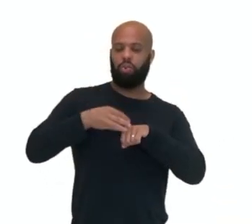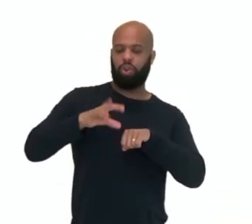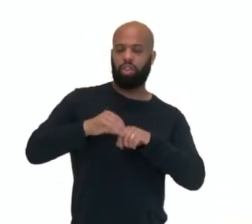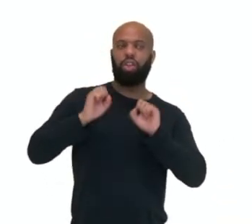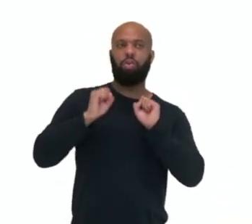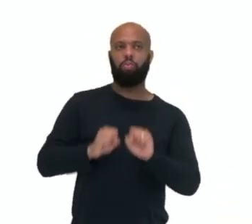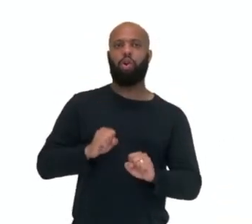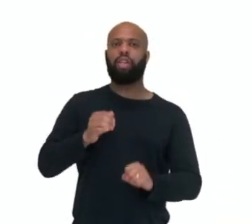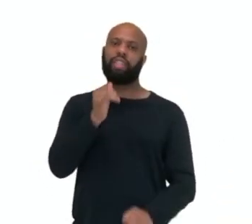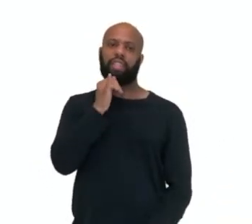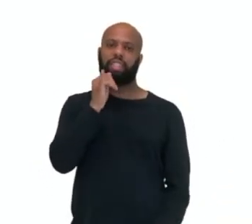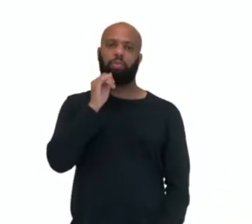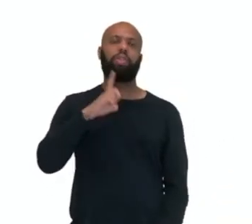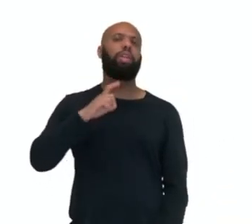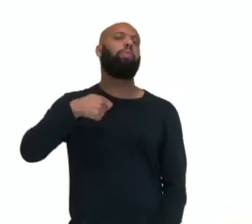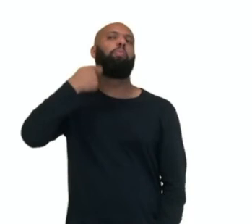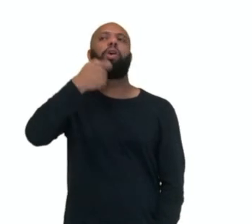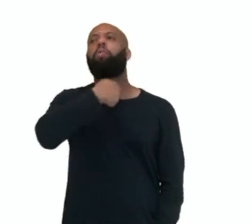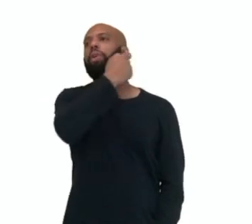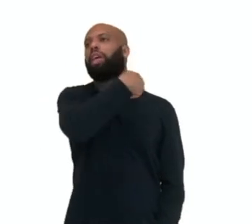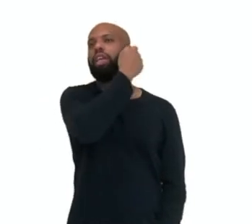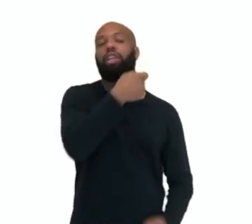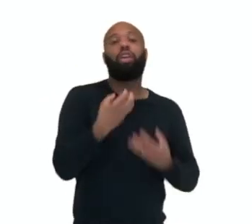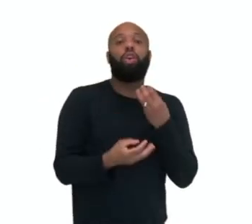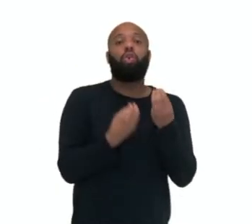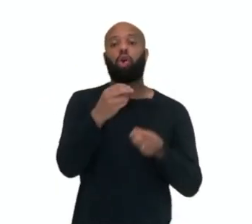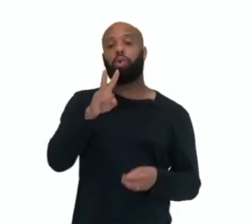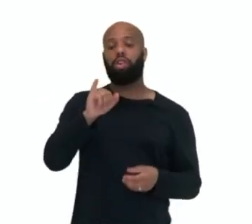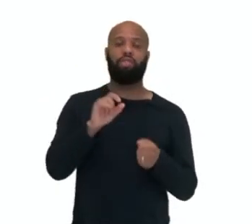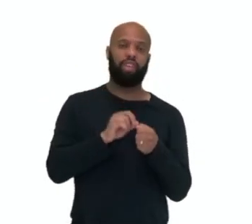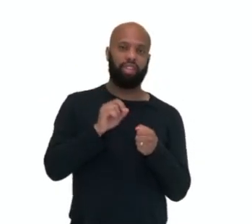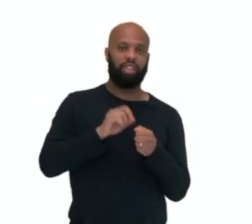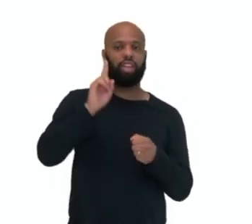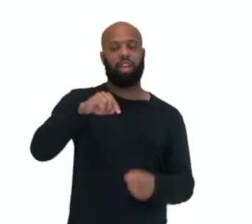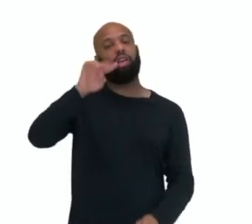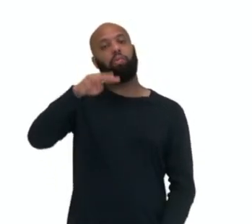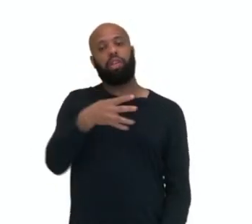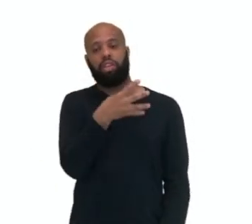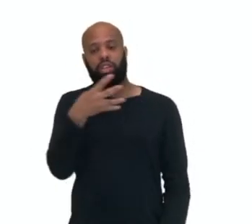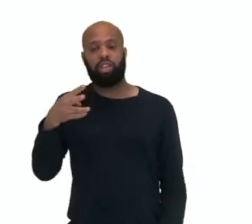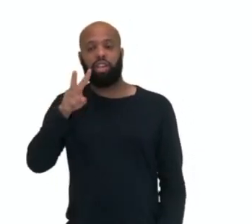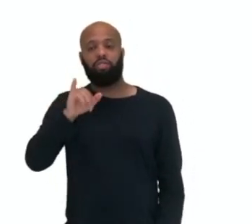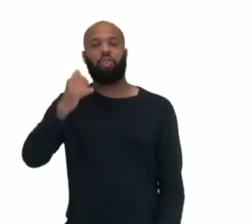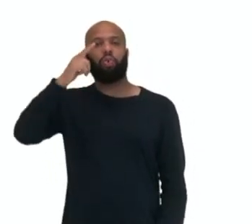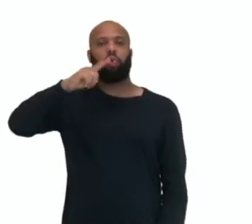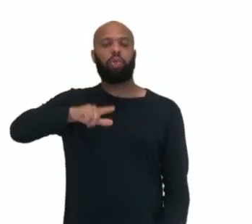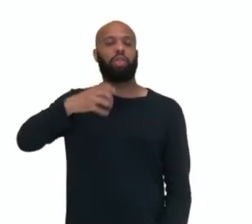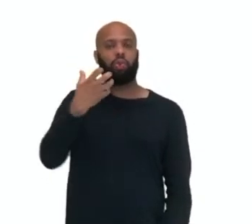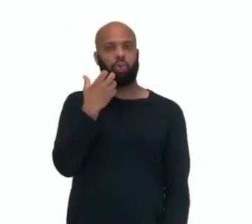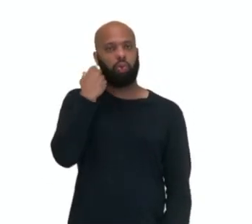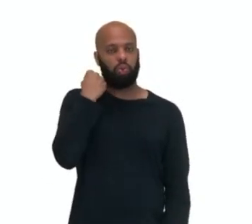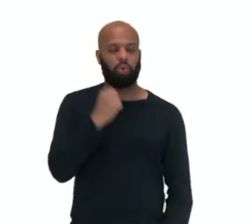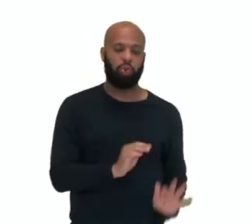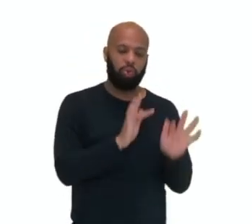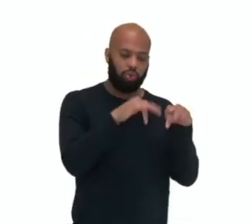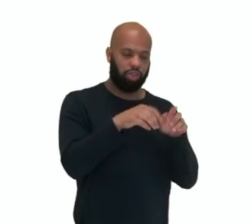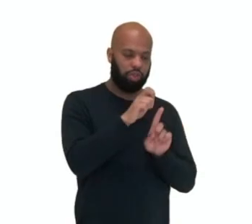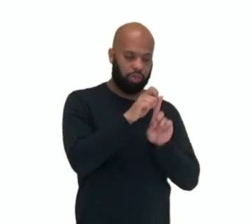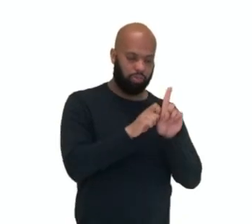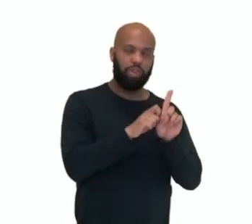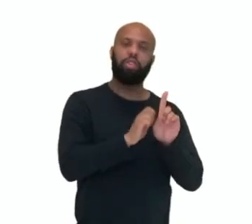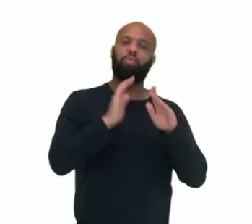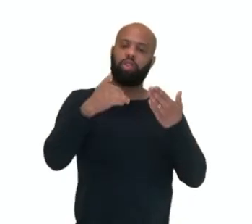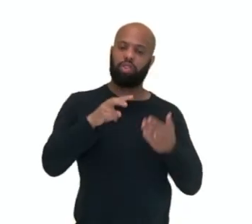ser uma barbearia, então como é que a gente poderia fazer uma planilha para chegar ao lucro no final do mês? Esse